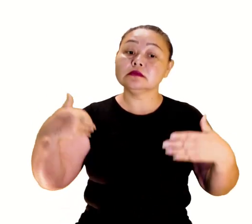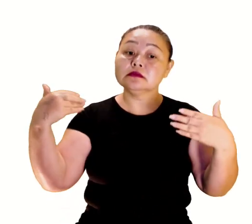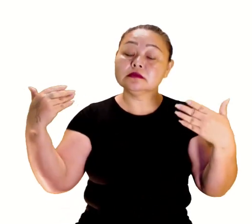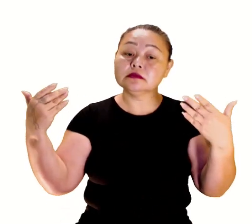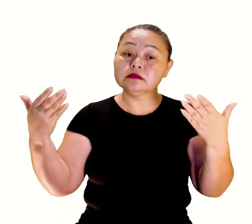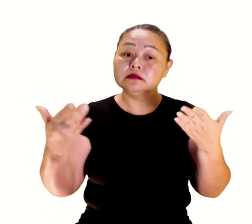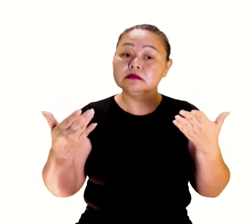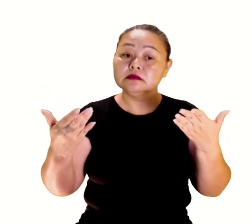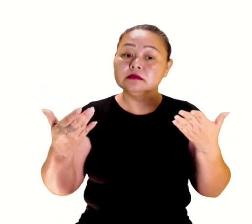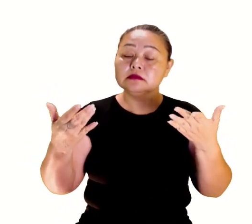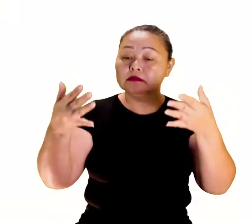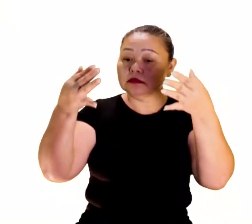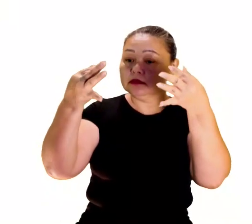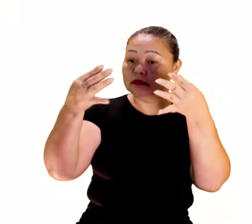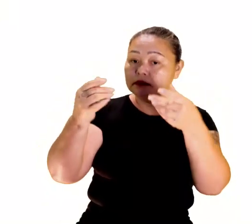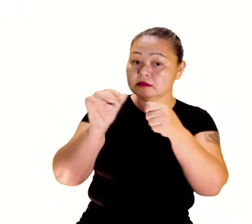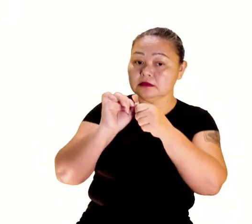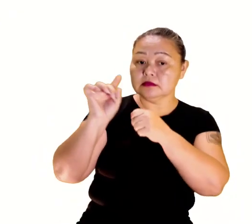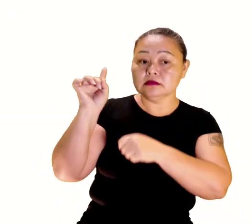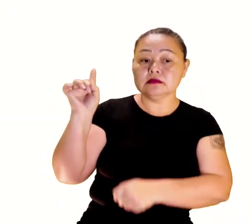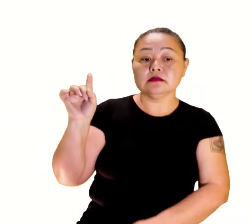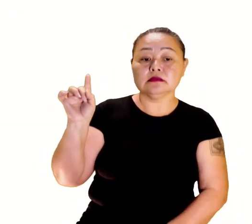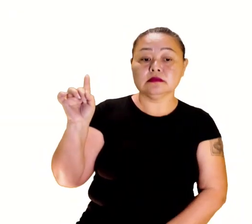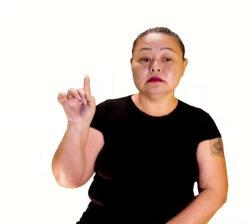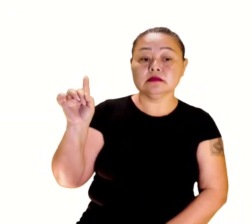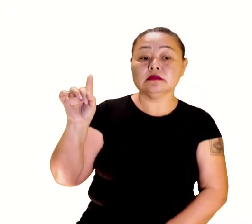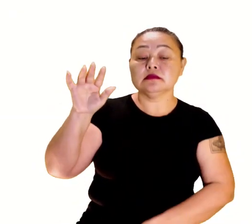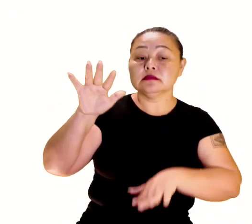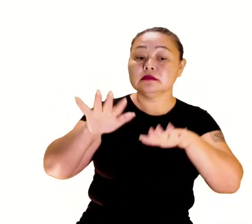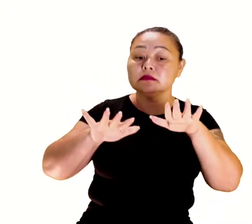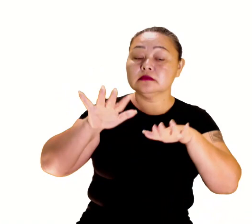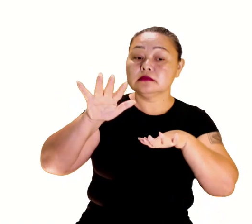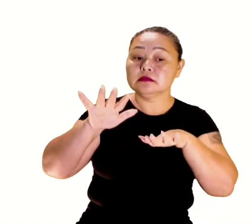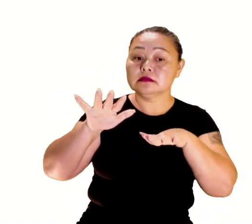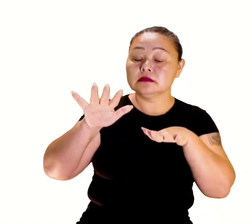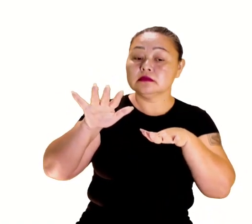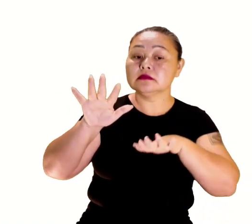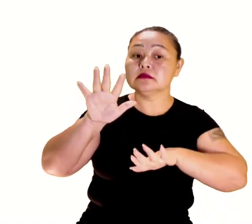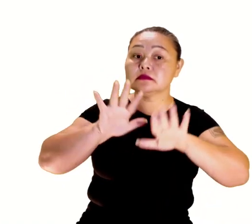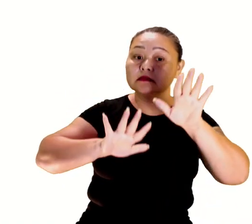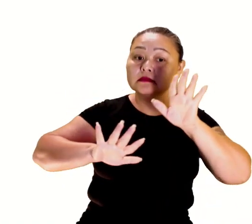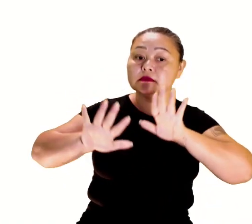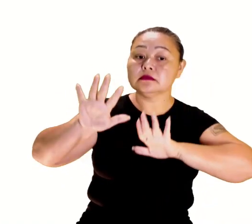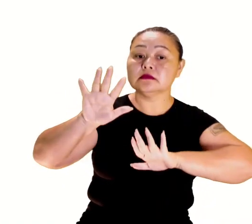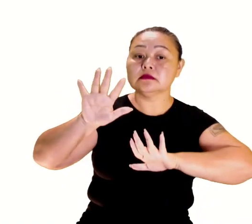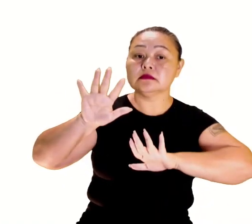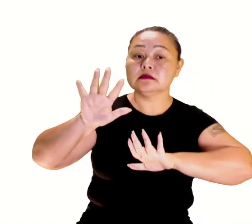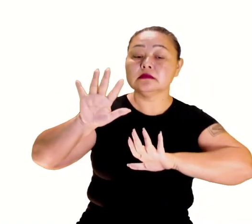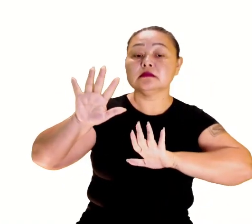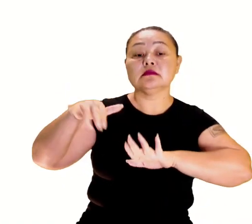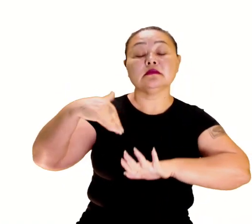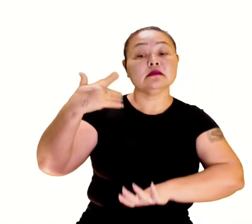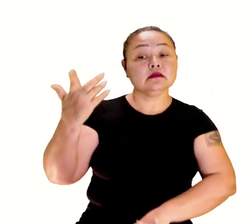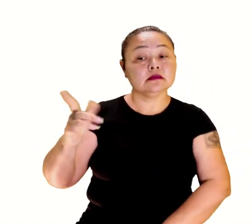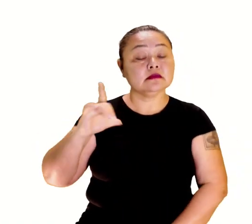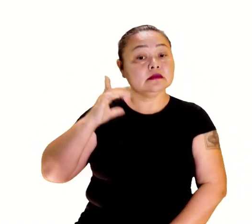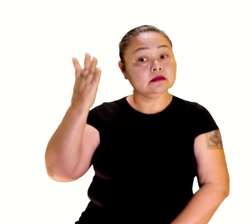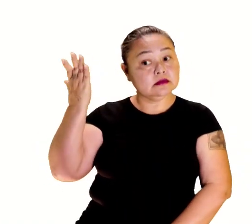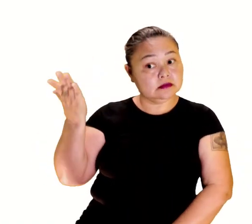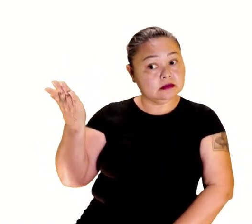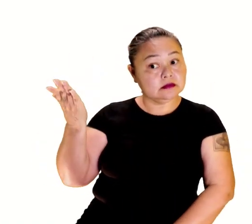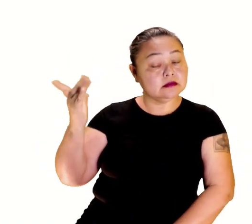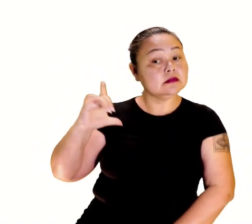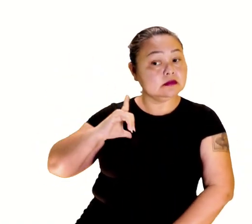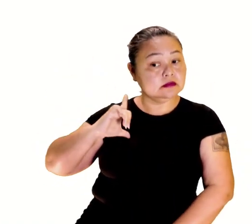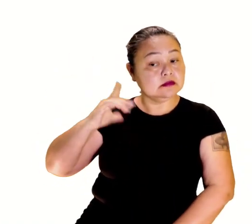são aqueles detalhes que estão escritos aqui, ó, com alguns cuidados, né? Quando a gente tem uma situação dessa aqui,